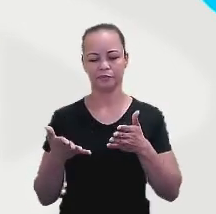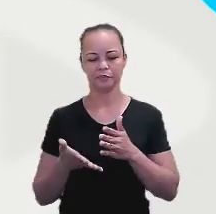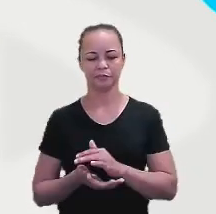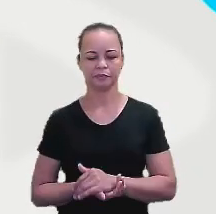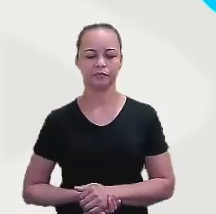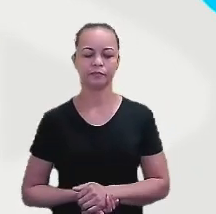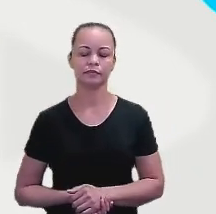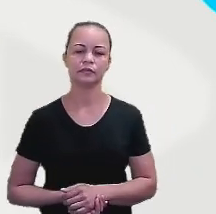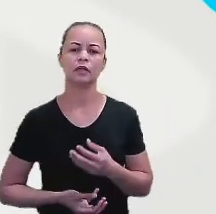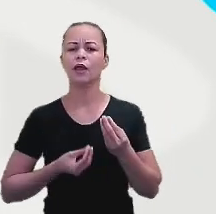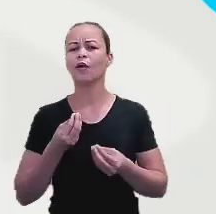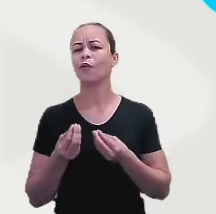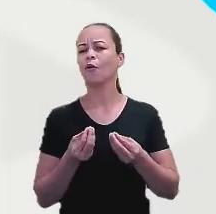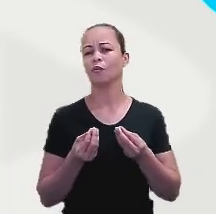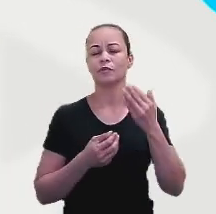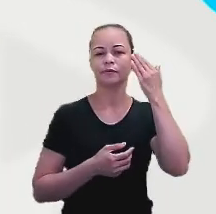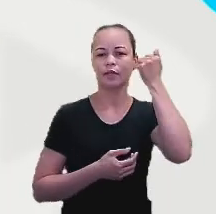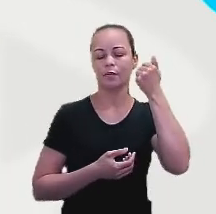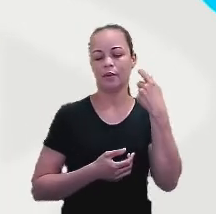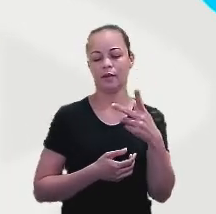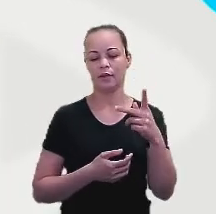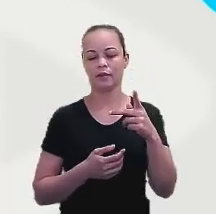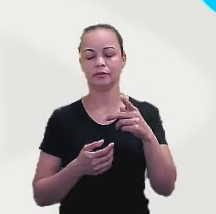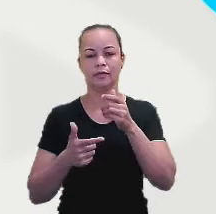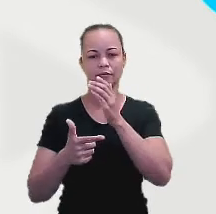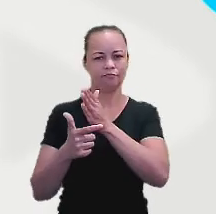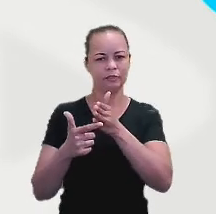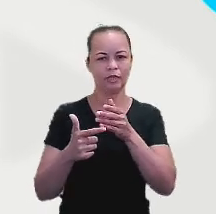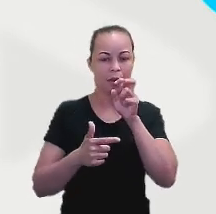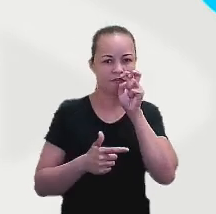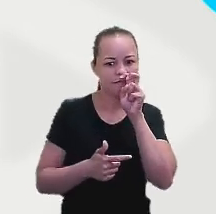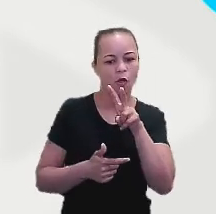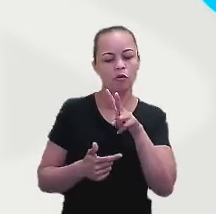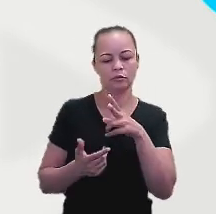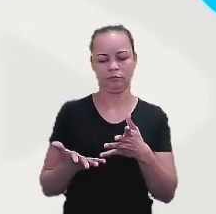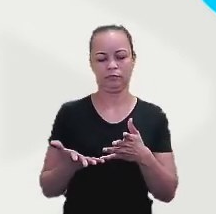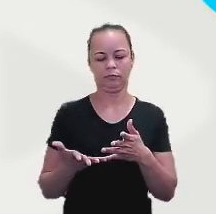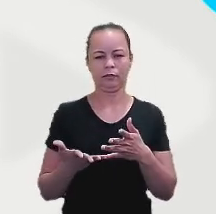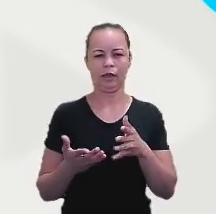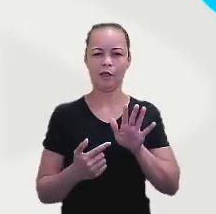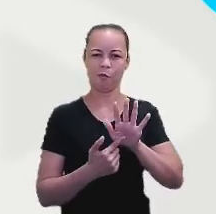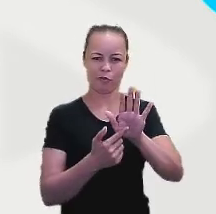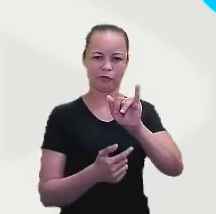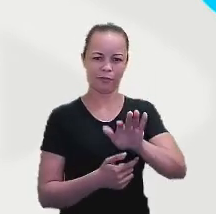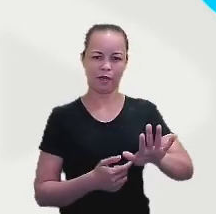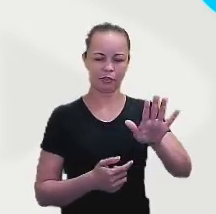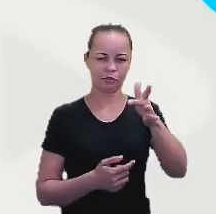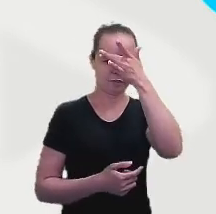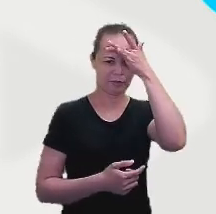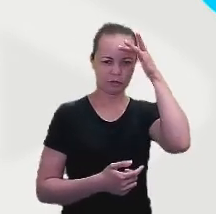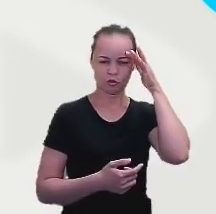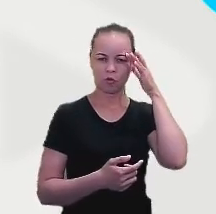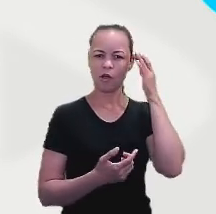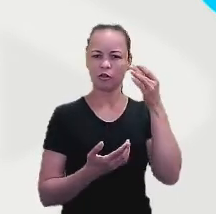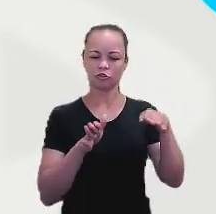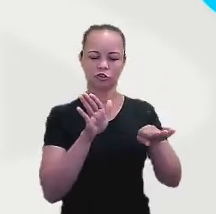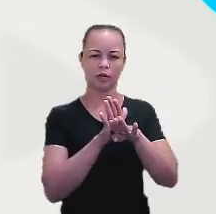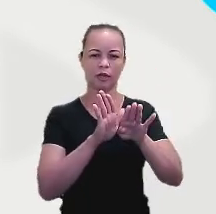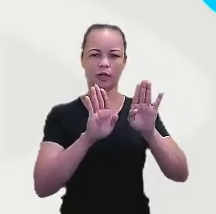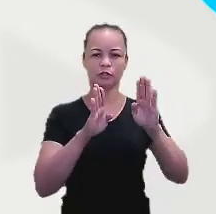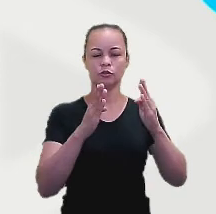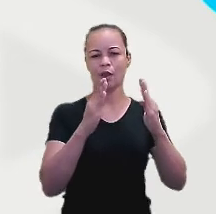como identificar aí a sílaba tônica, né? Coloquei uma imagem aqui de uma pessoa chegando aí na casa de alguém